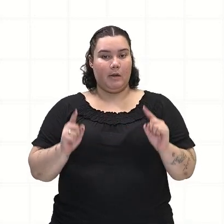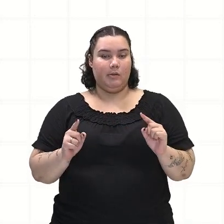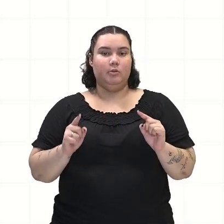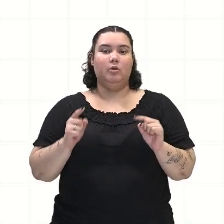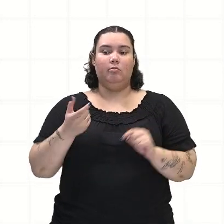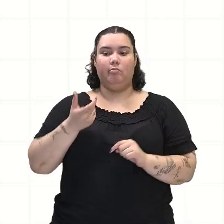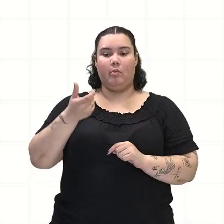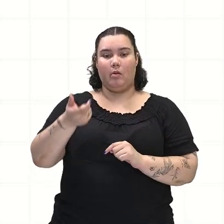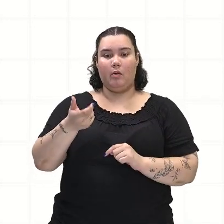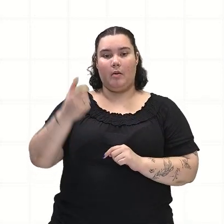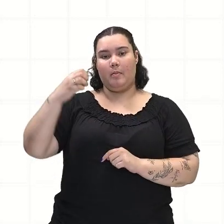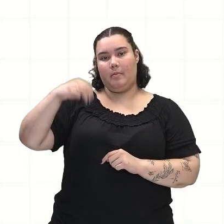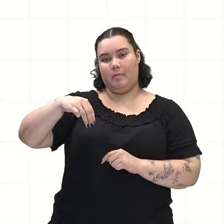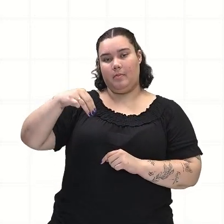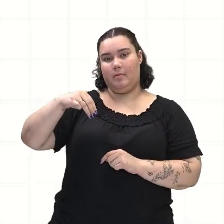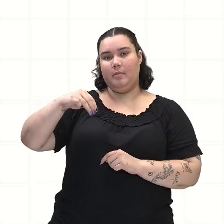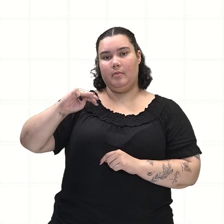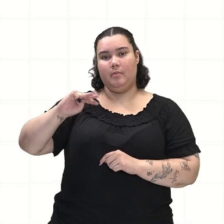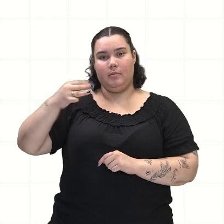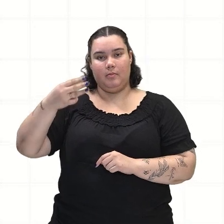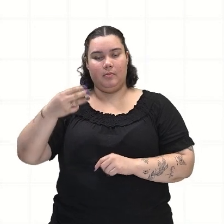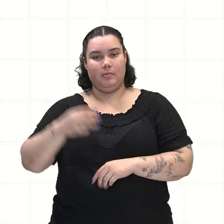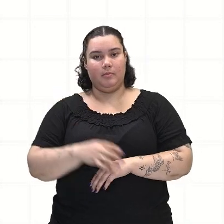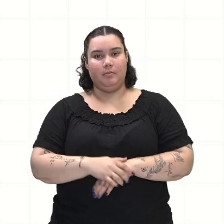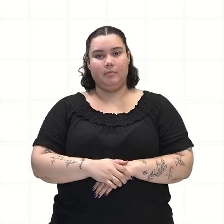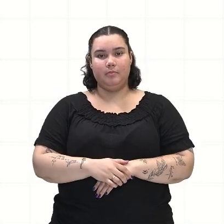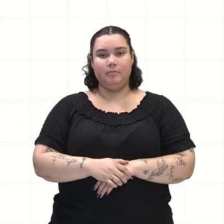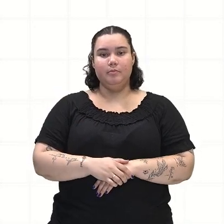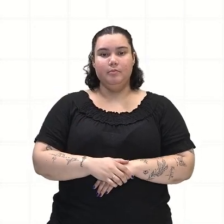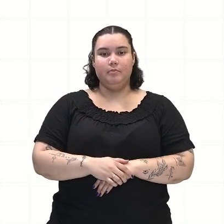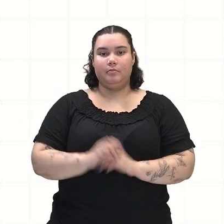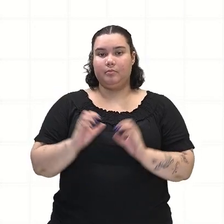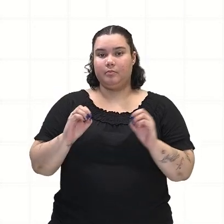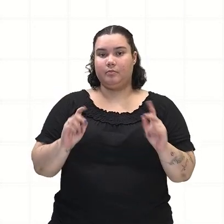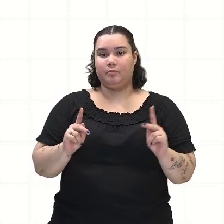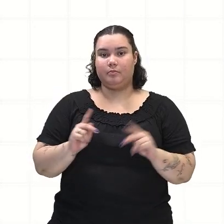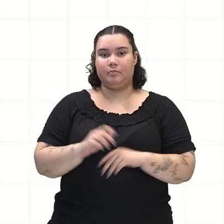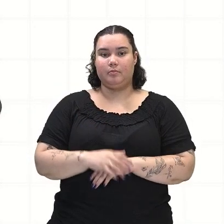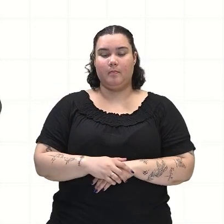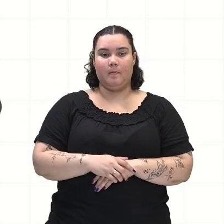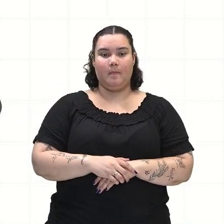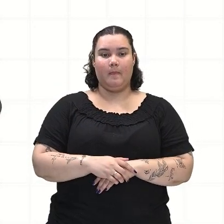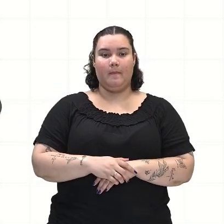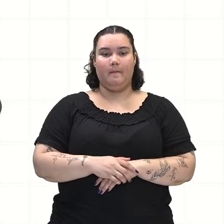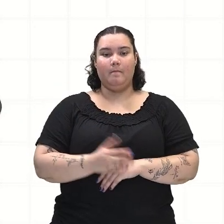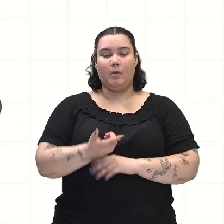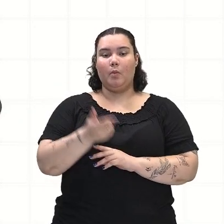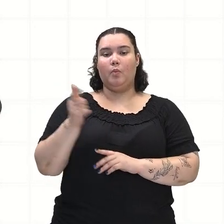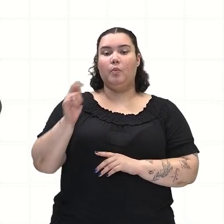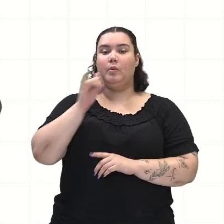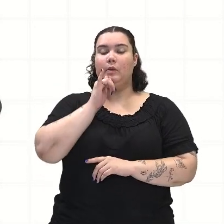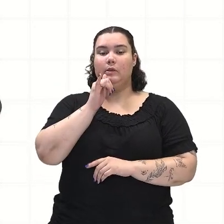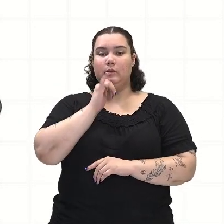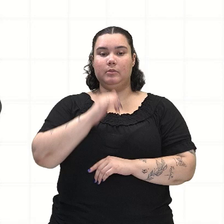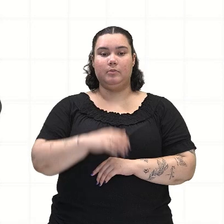unidade seria em metro cúbico, beleza? Então, vamos a mais um exemplo.